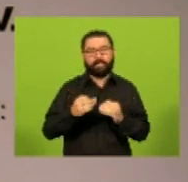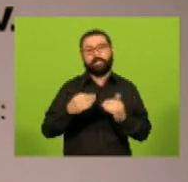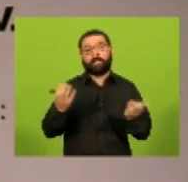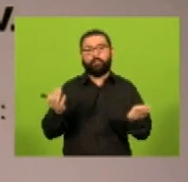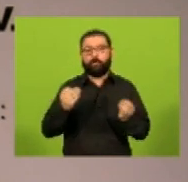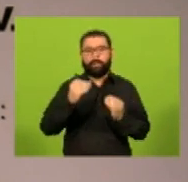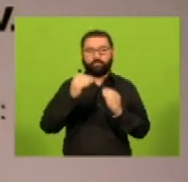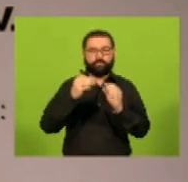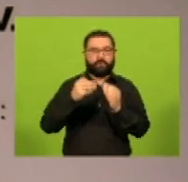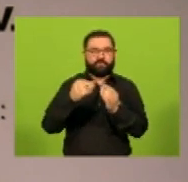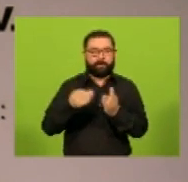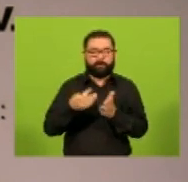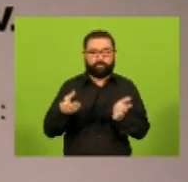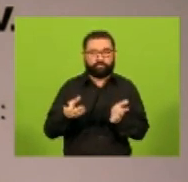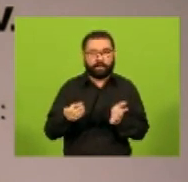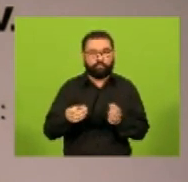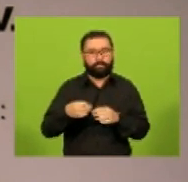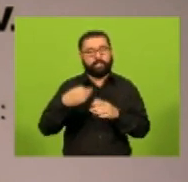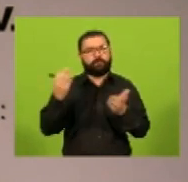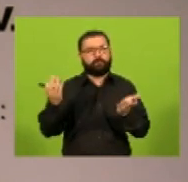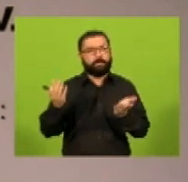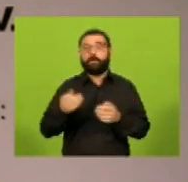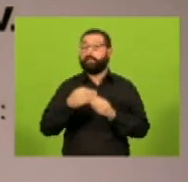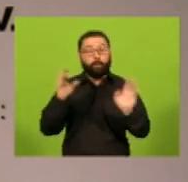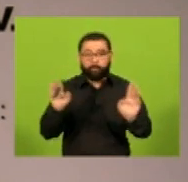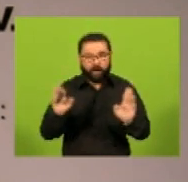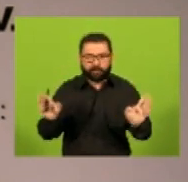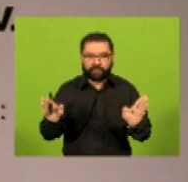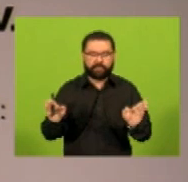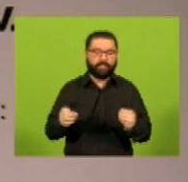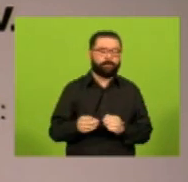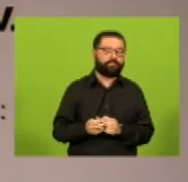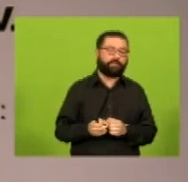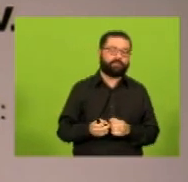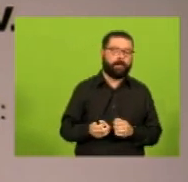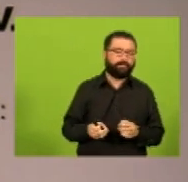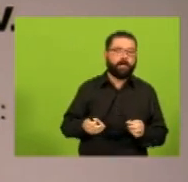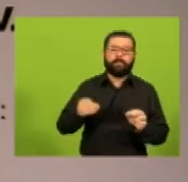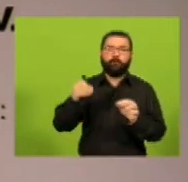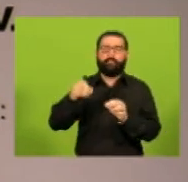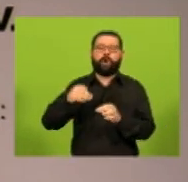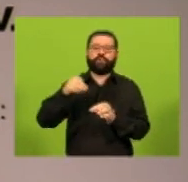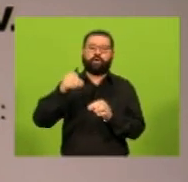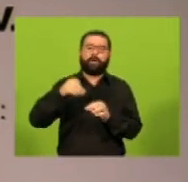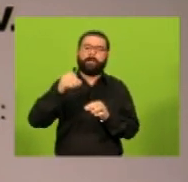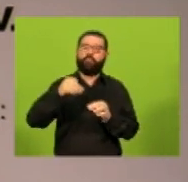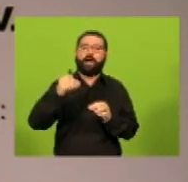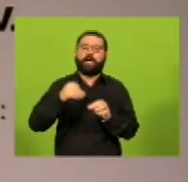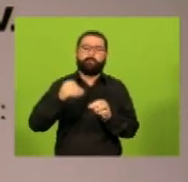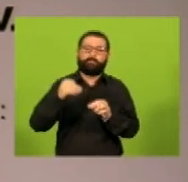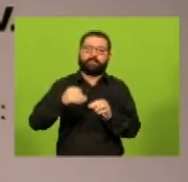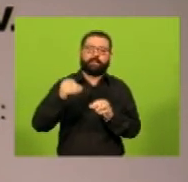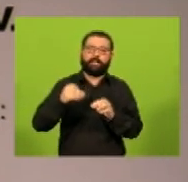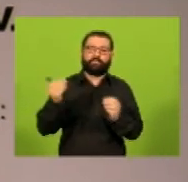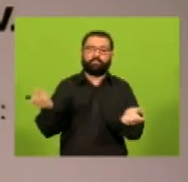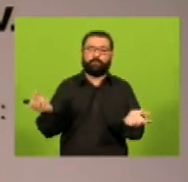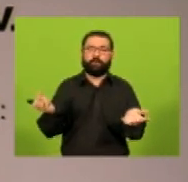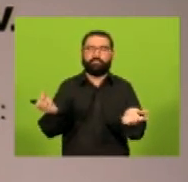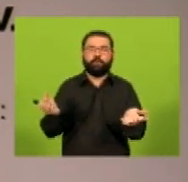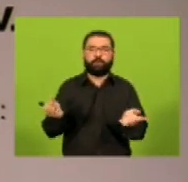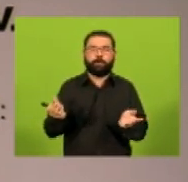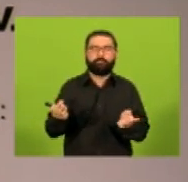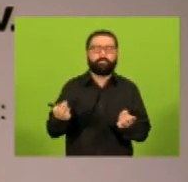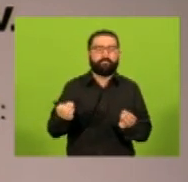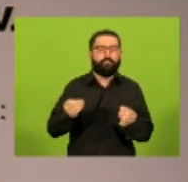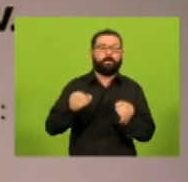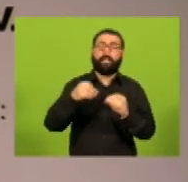contaminar, né? Que é algo bem usual, você vê que o filtro está entupido. Não pode fazer isso, tá certo? Não pode colocar nenhum arame para tentar desentupir